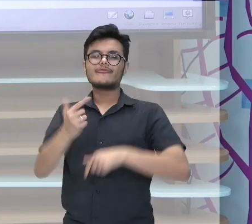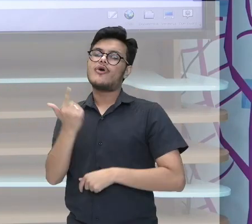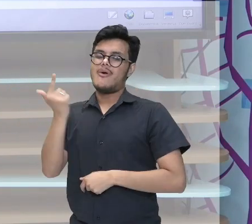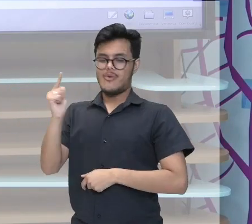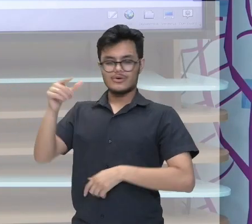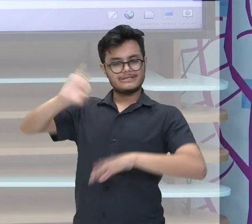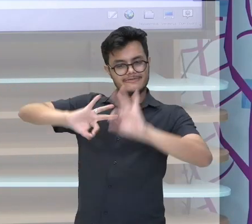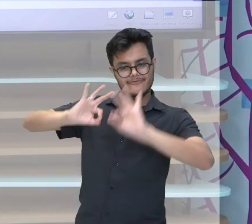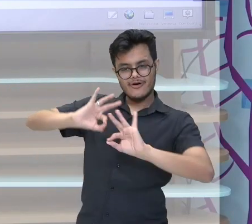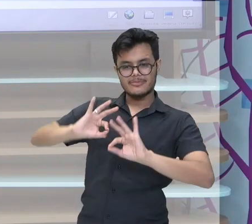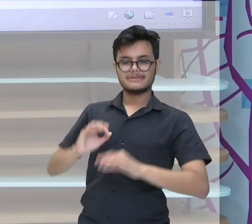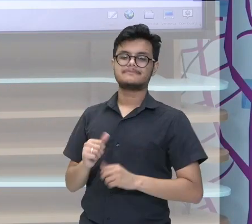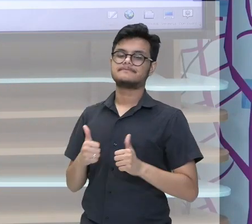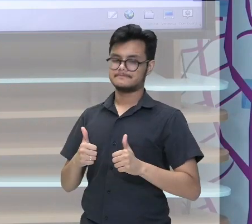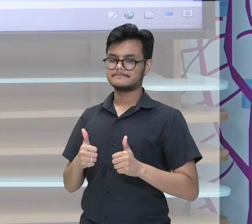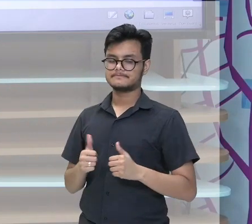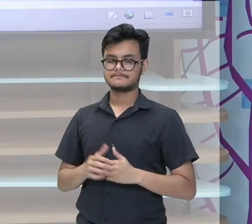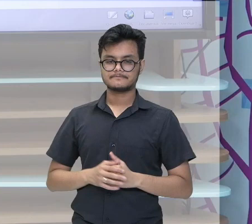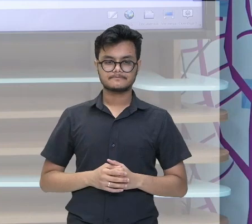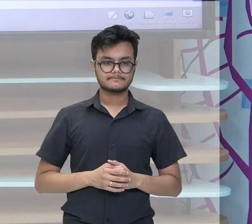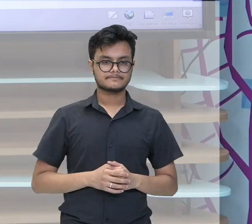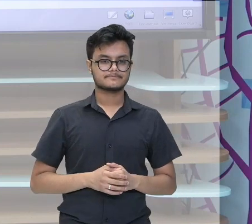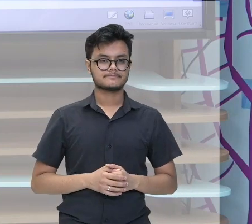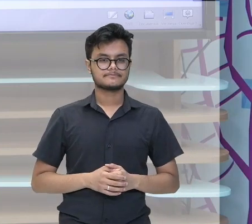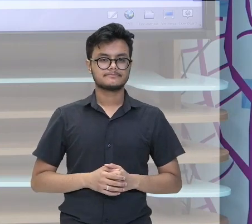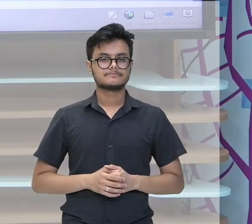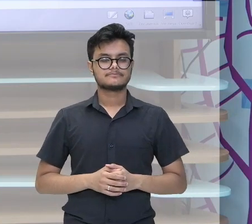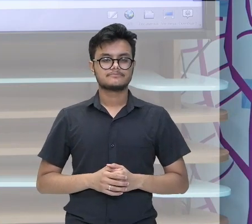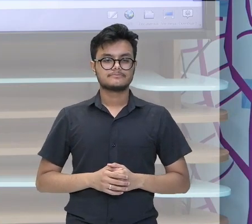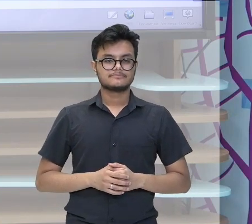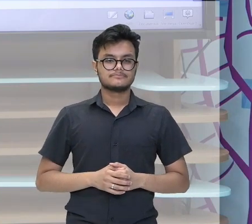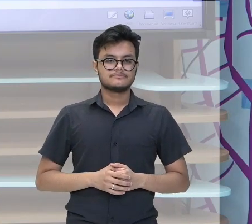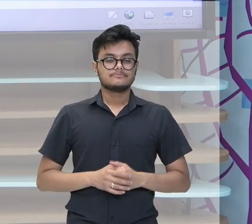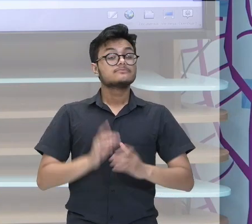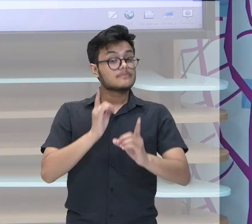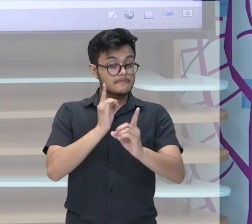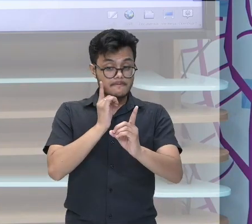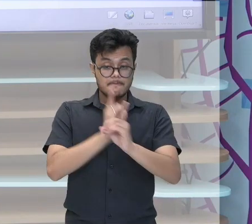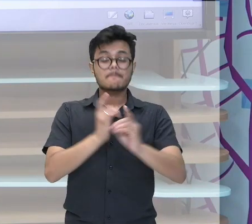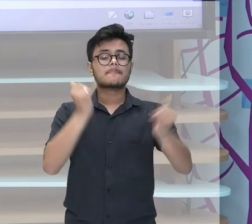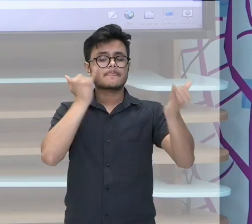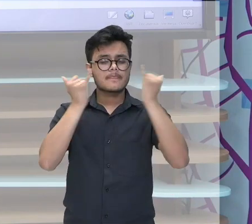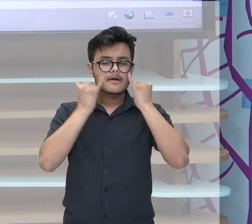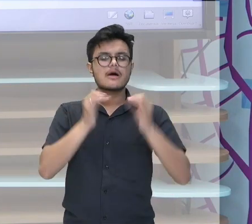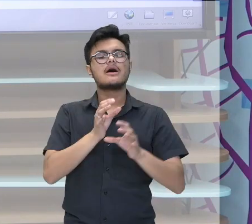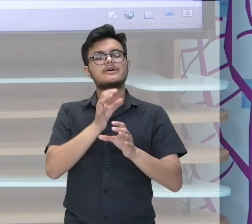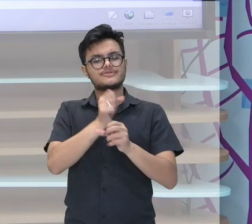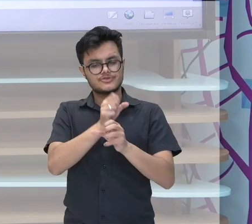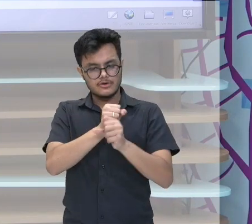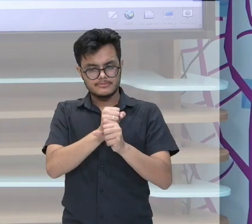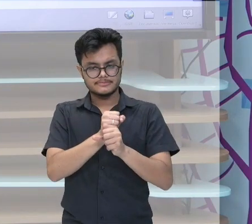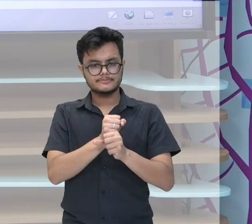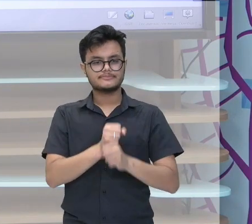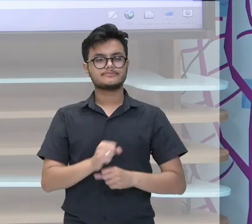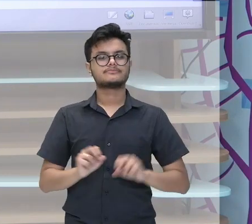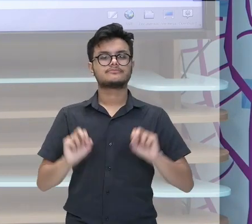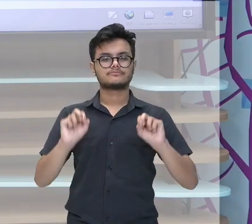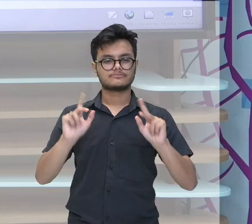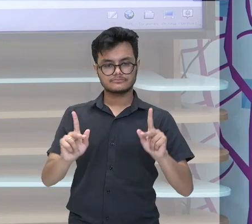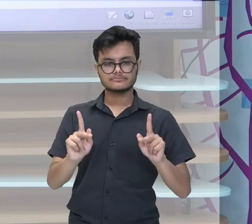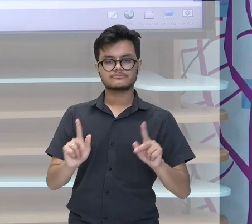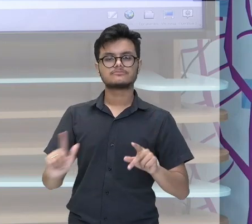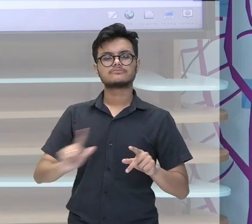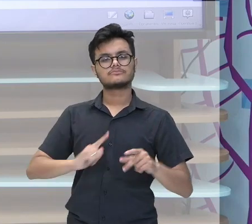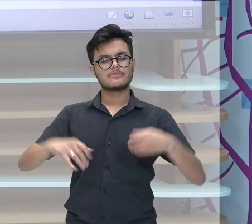y, menos delta sobre 4a. Encontrei as duas coordenadas, aí sim eu consigo